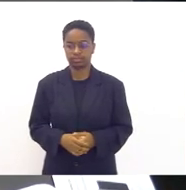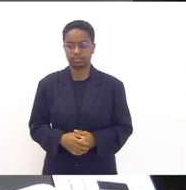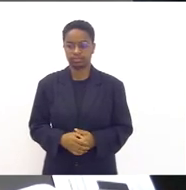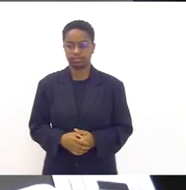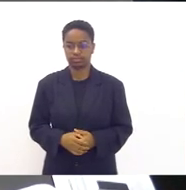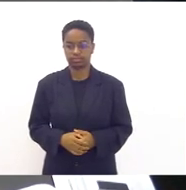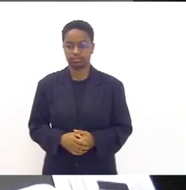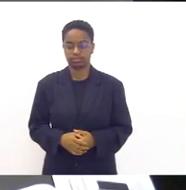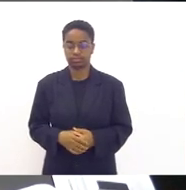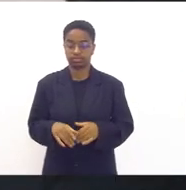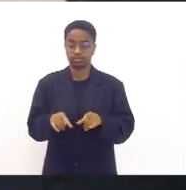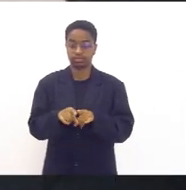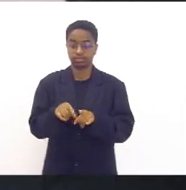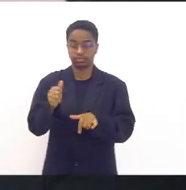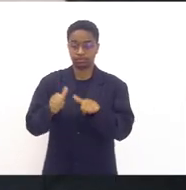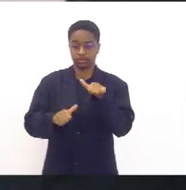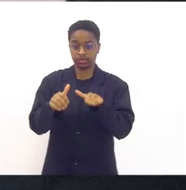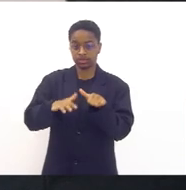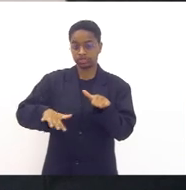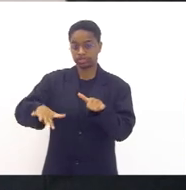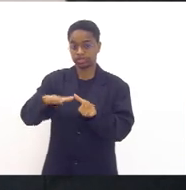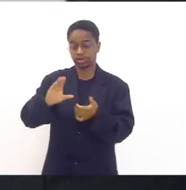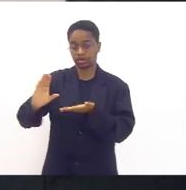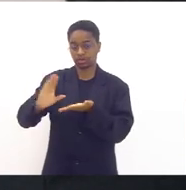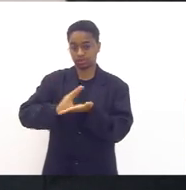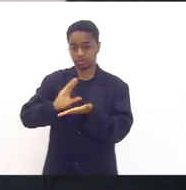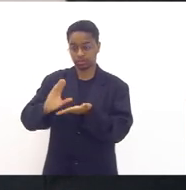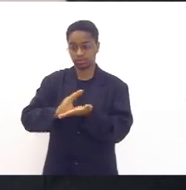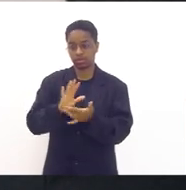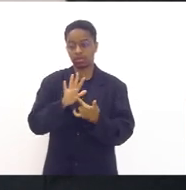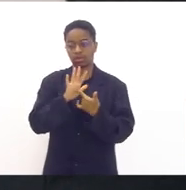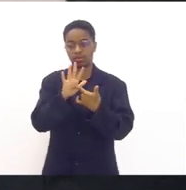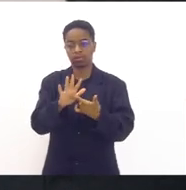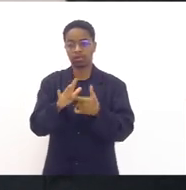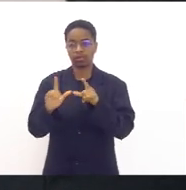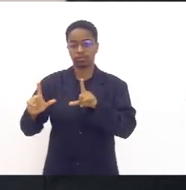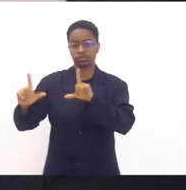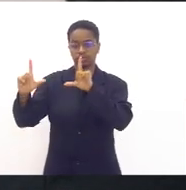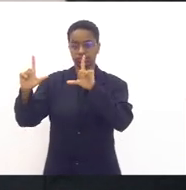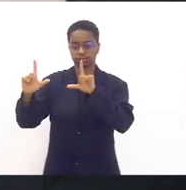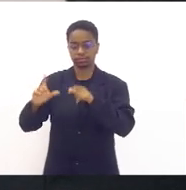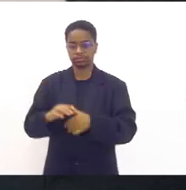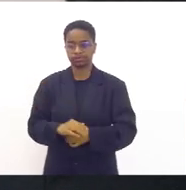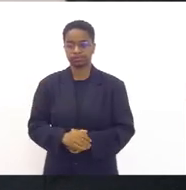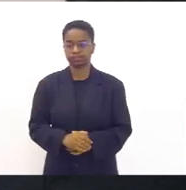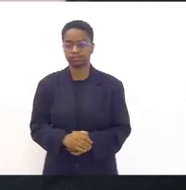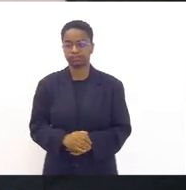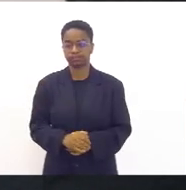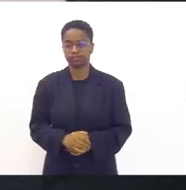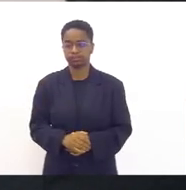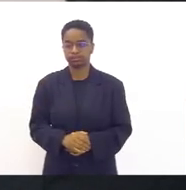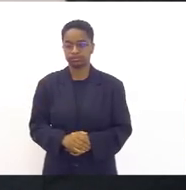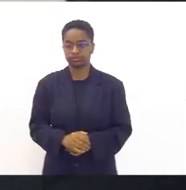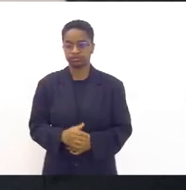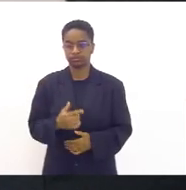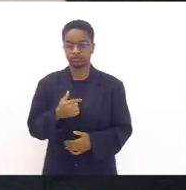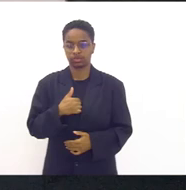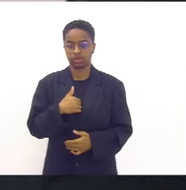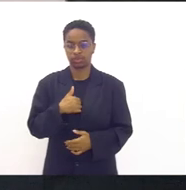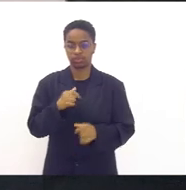O panorama geral das nossas receitas, então, é apresentado nesse quadro. Tá. Opa, peraí que eu já pulei para...